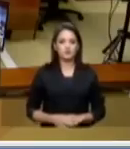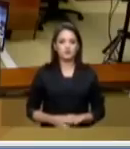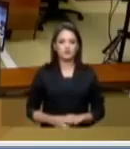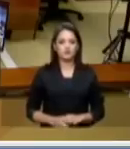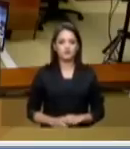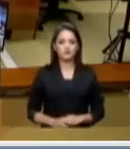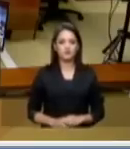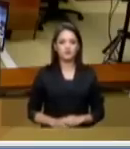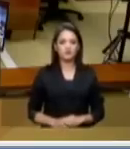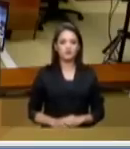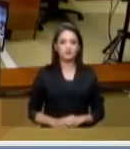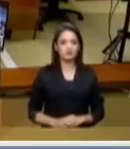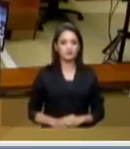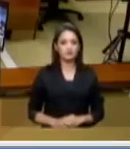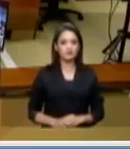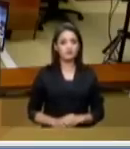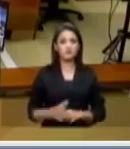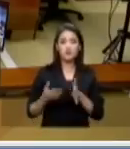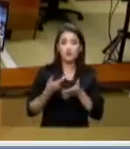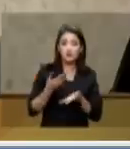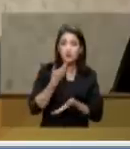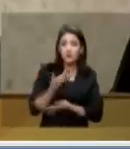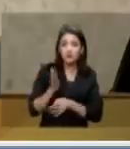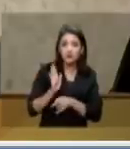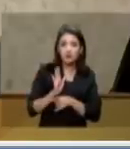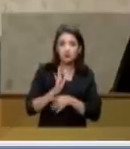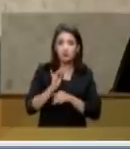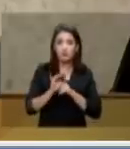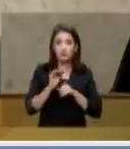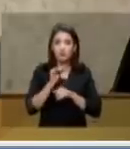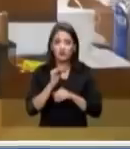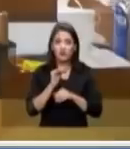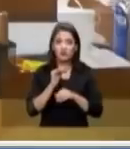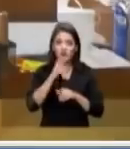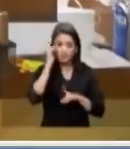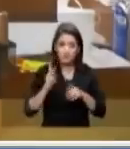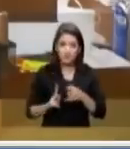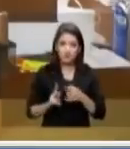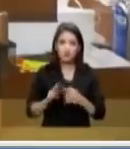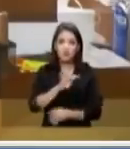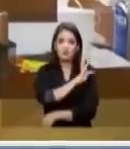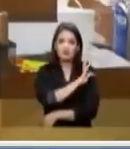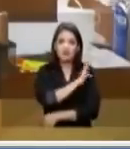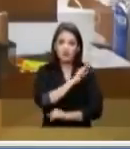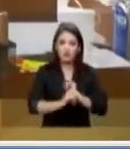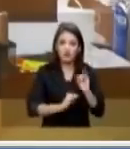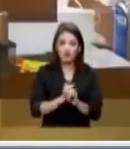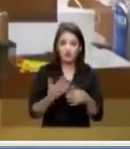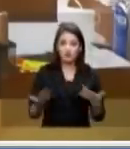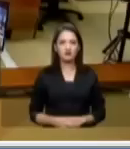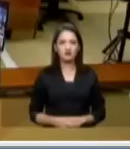sentem nada eu nos desaparecidos é bom assinalar isso tem um traço de desumanidade aí